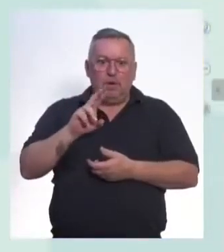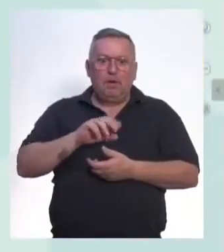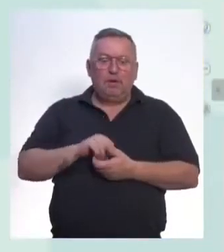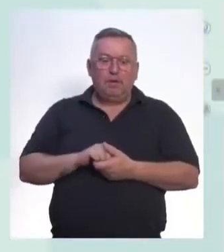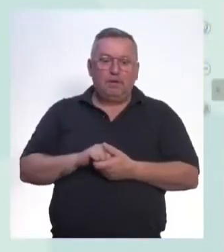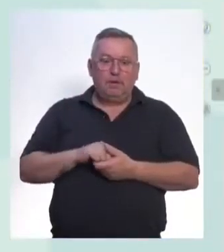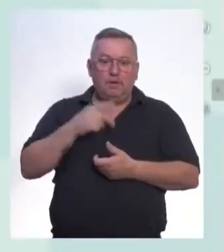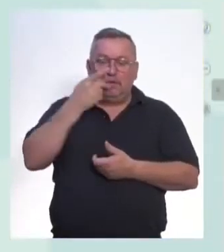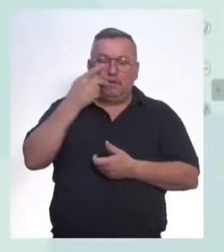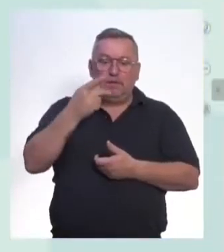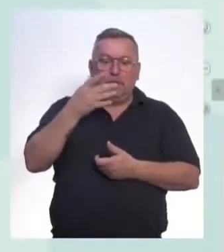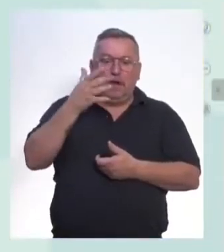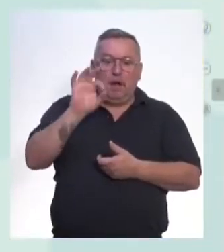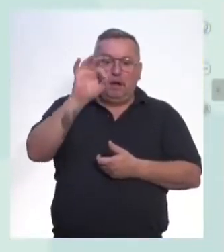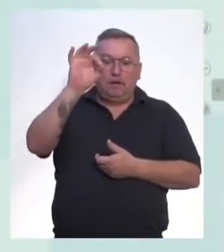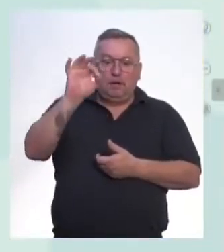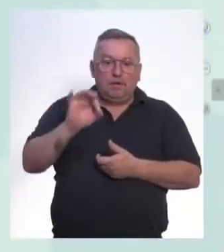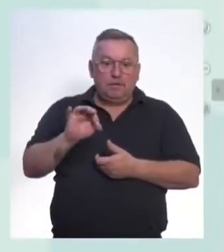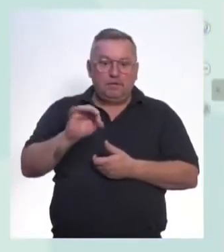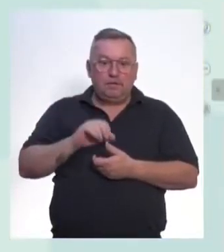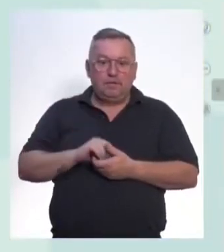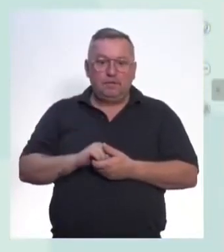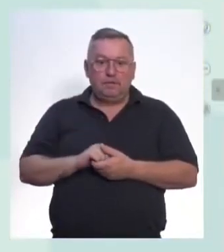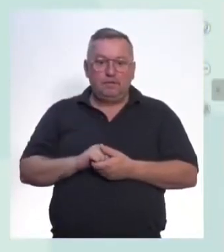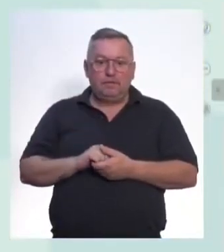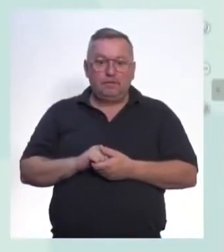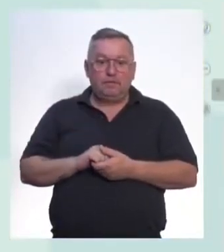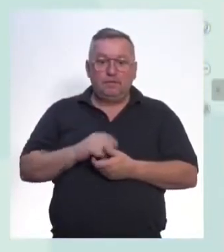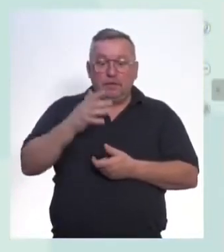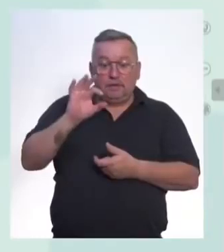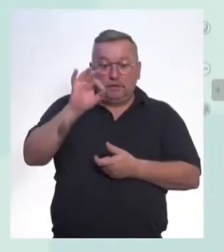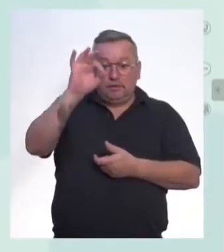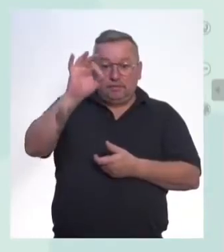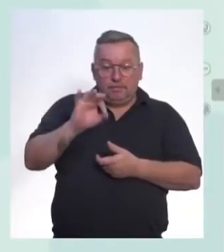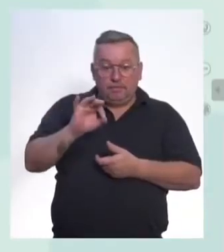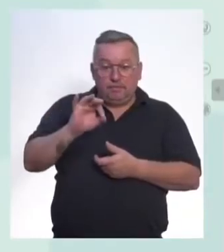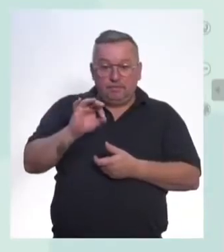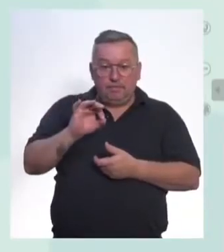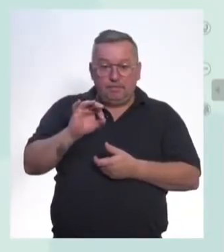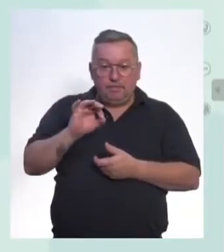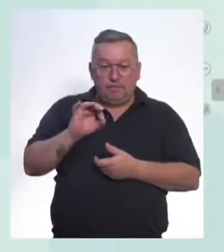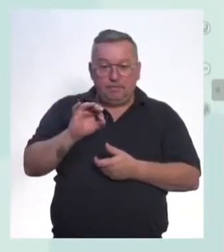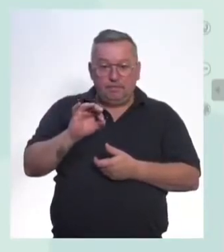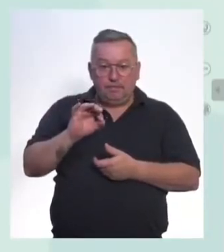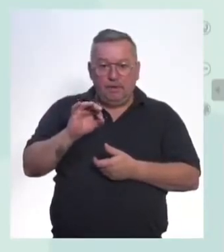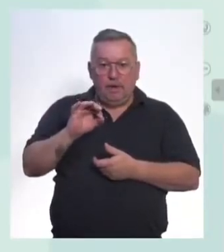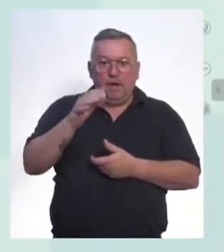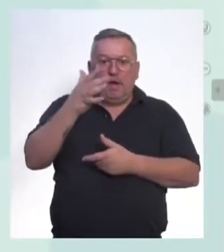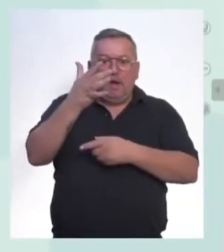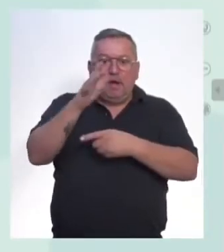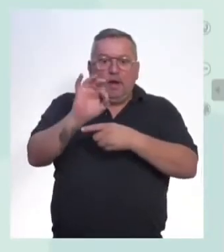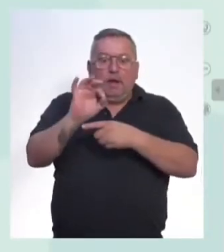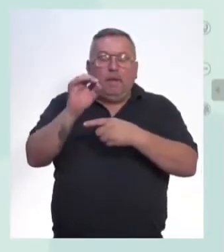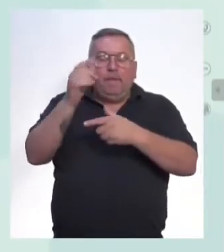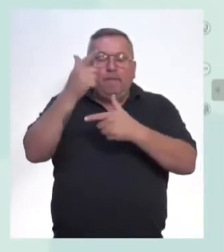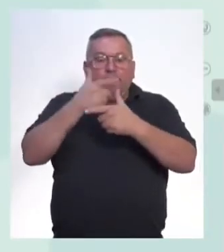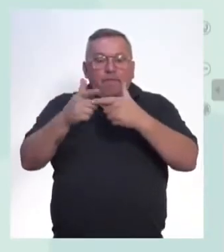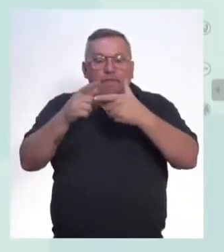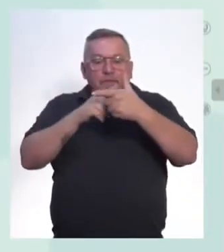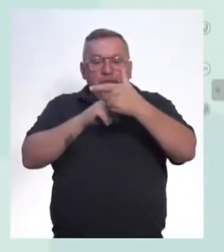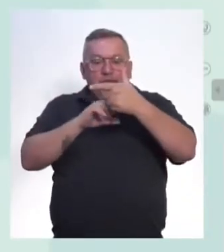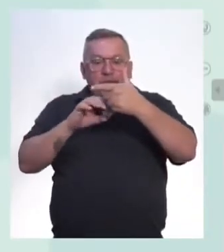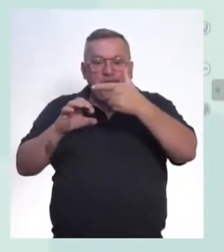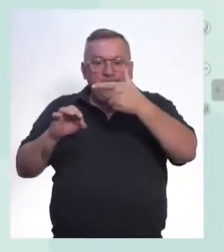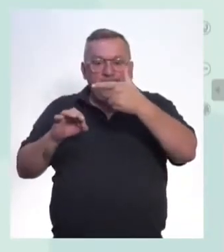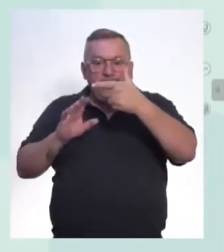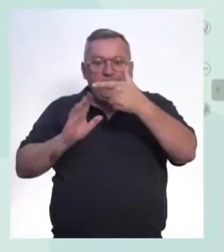estamos falando de 10% de 2.000. 10%, a gente vai pegar o 10 e dividir por 100, tá? Já estão acostumados,